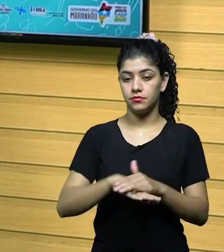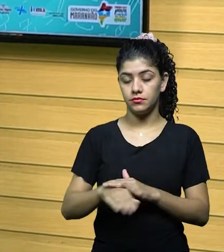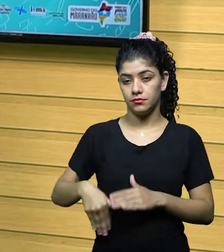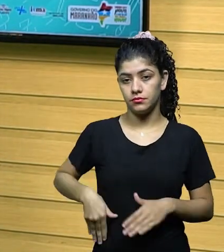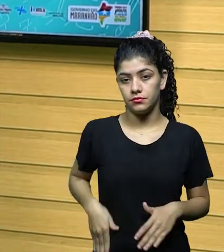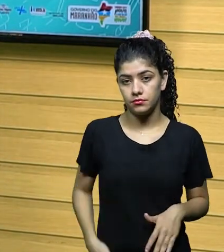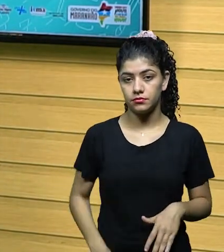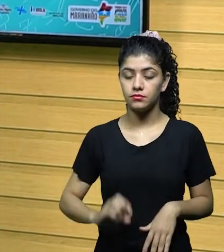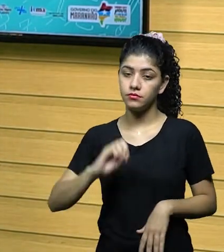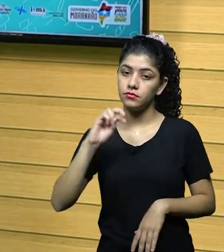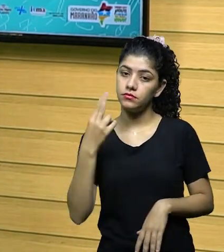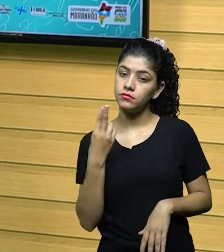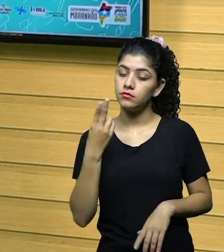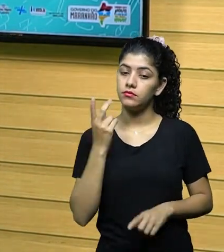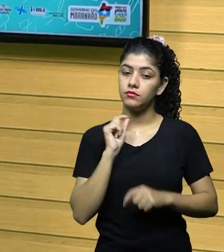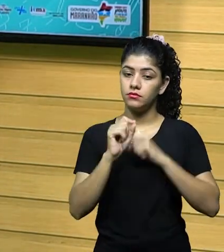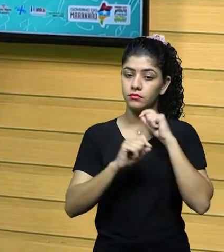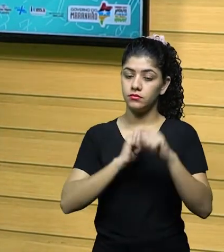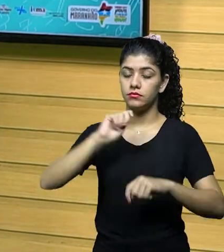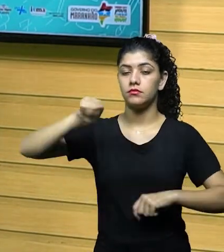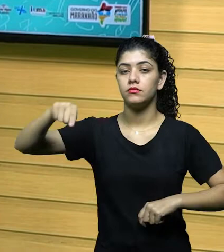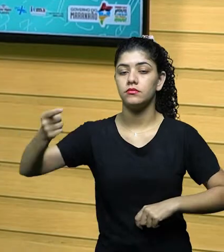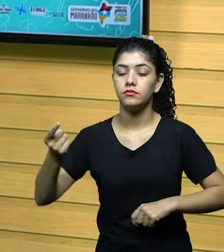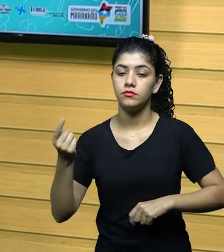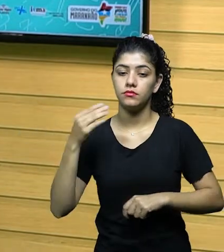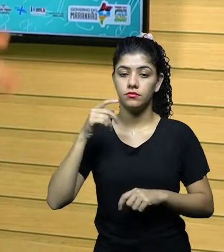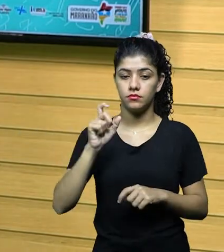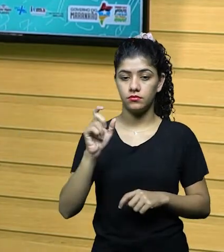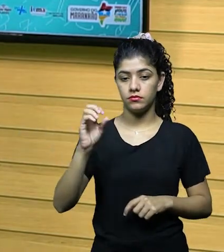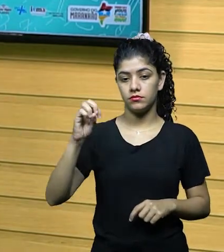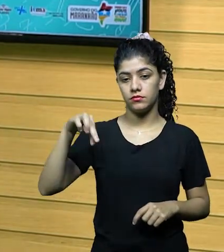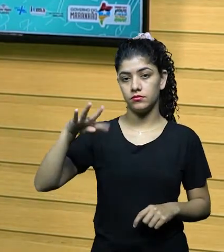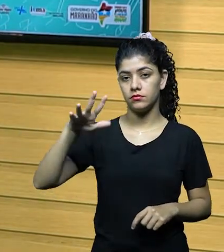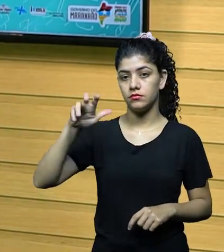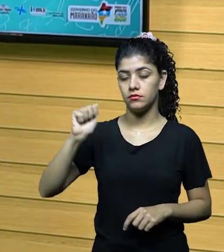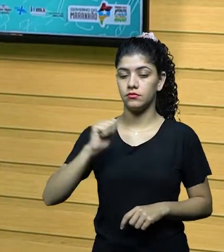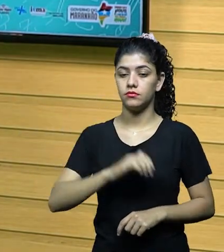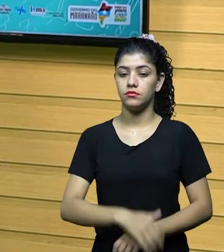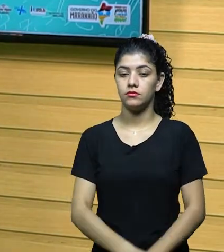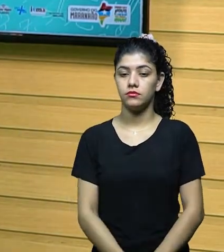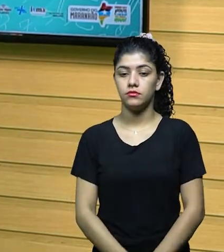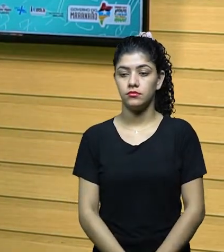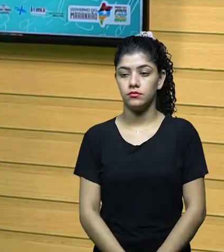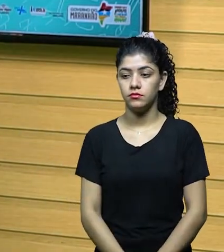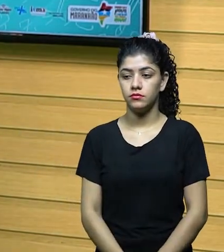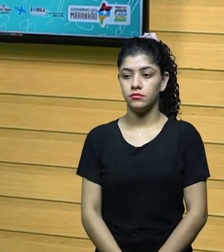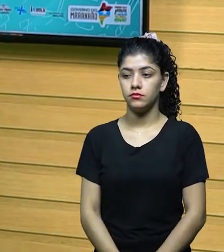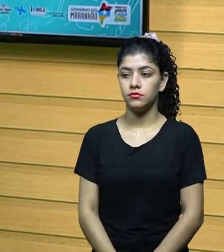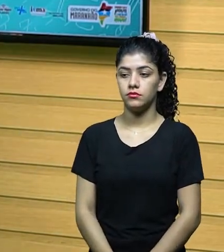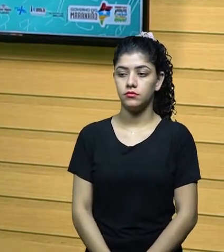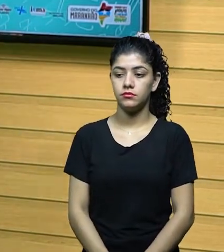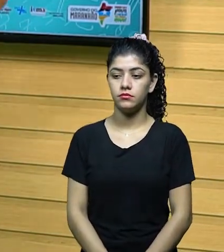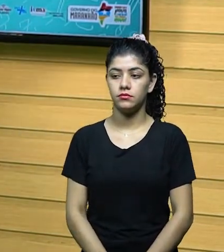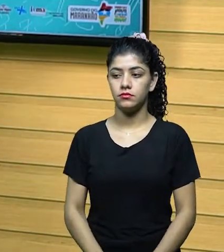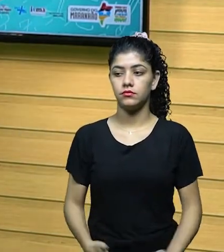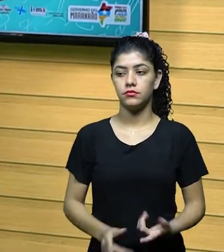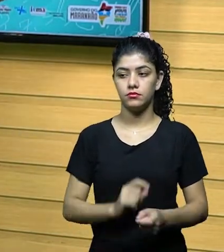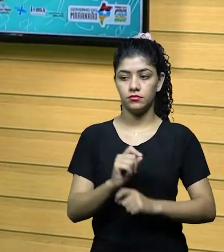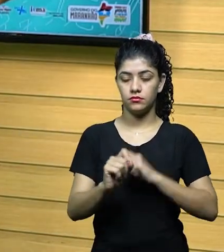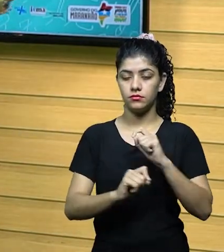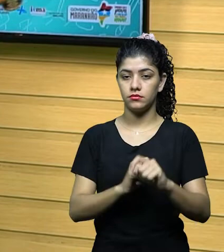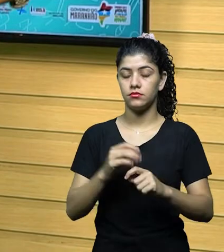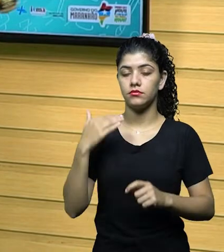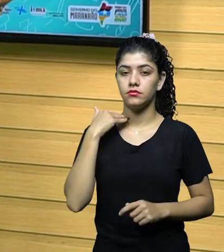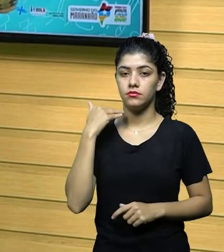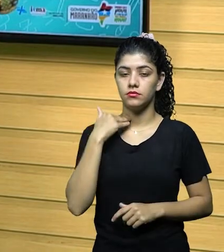vai para o bolso do cliente ou vai para uma outra conta. Ou ele vai fazer o que ele quiser com aquele dinheiro, está na posse dele. Então o